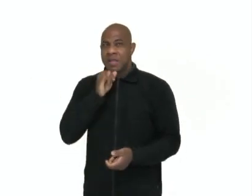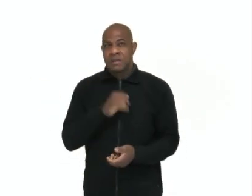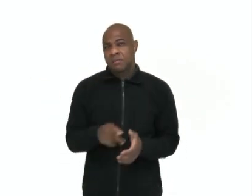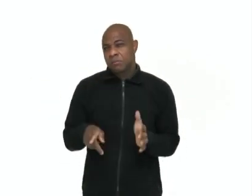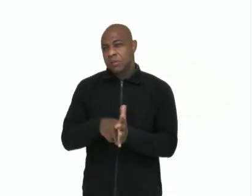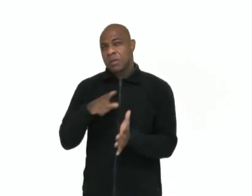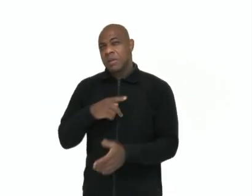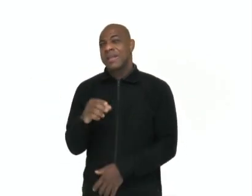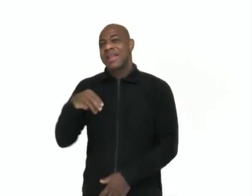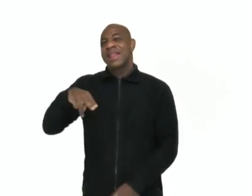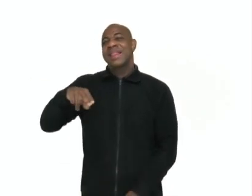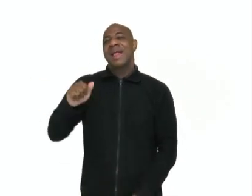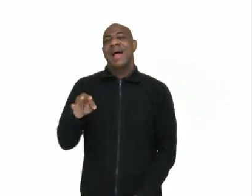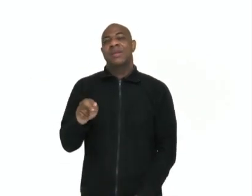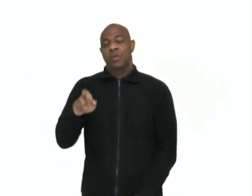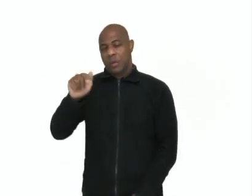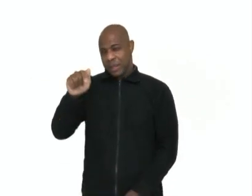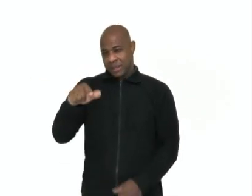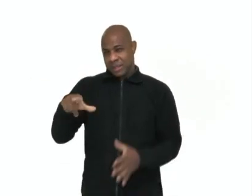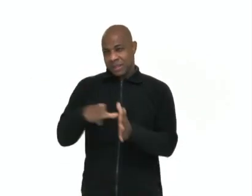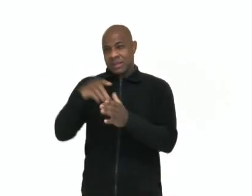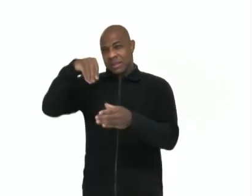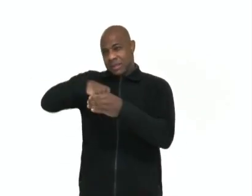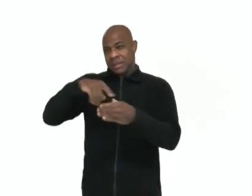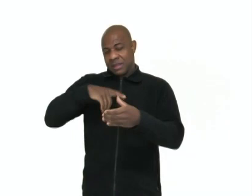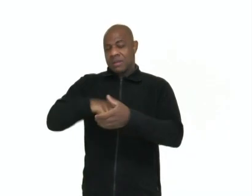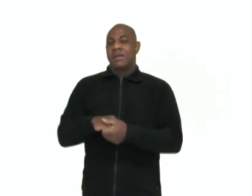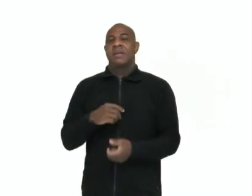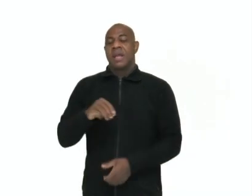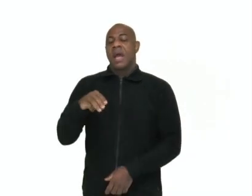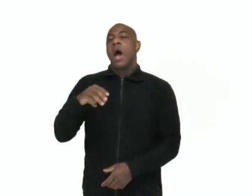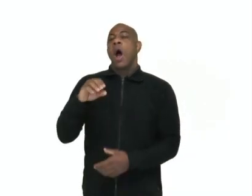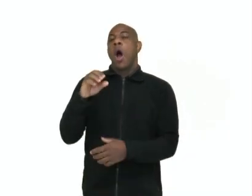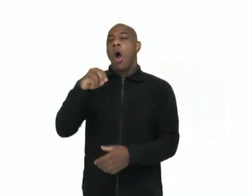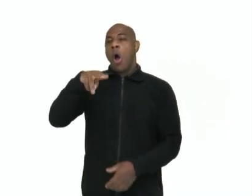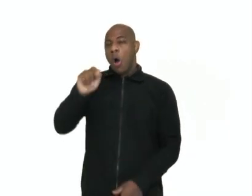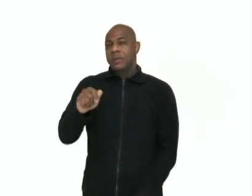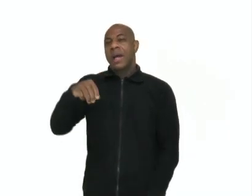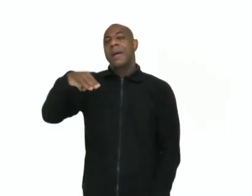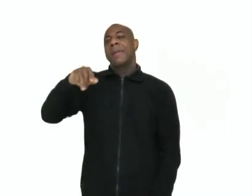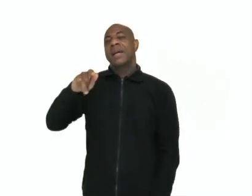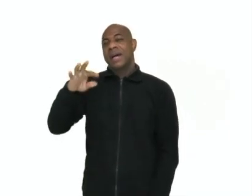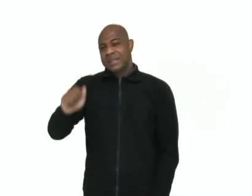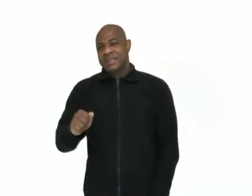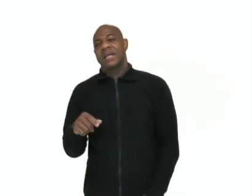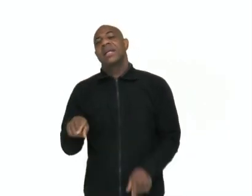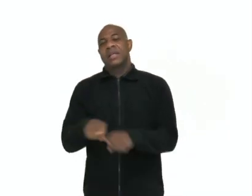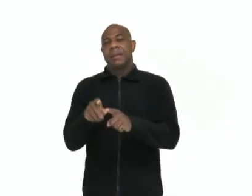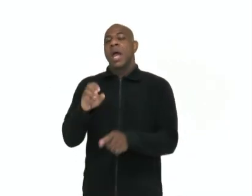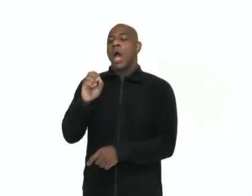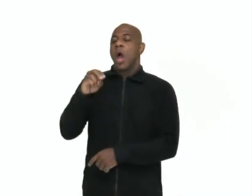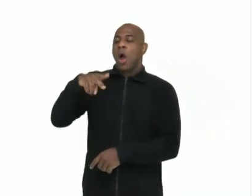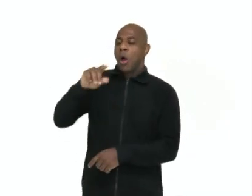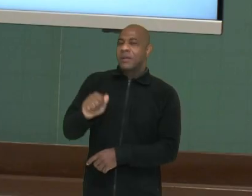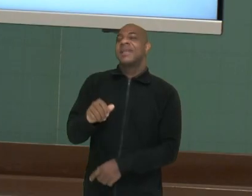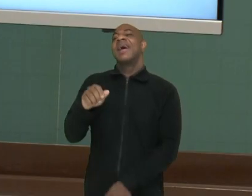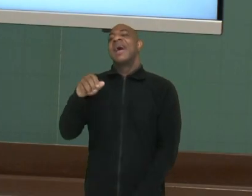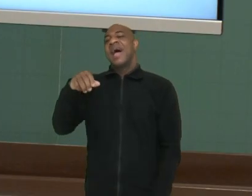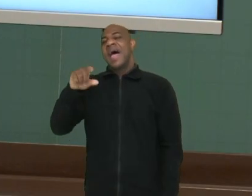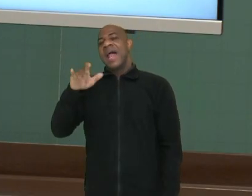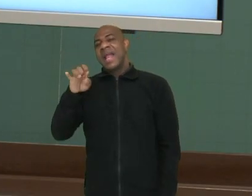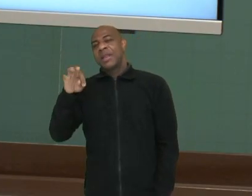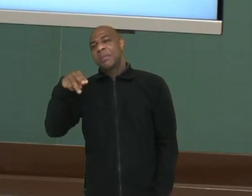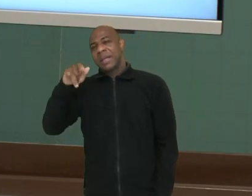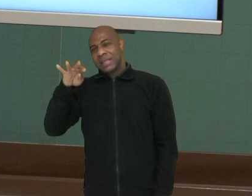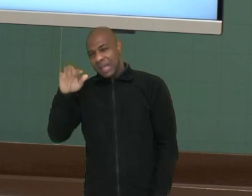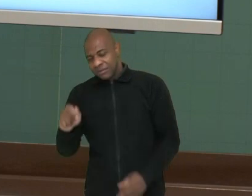mencionei bastante. Nós temos as ondas, a onda mecânica e a onda eletromagnética e ainda ondas gravitacionais. Só para